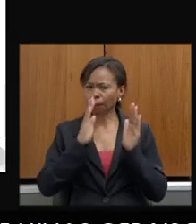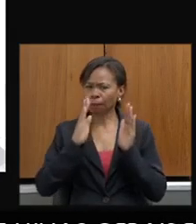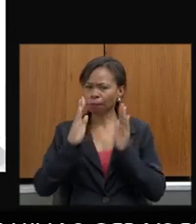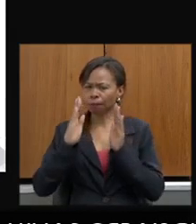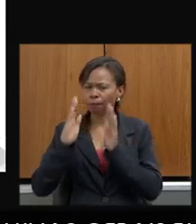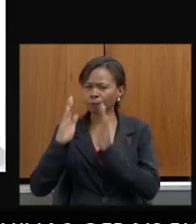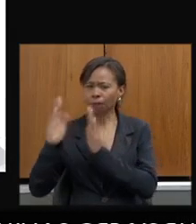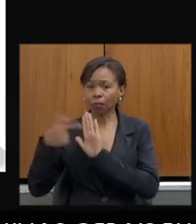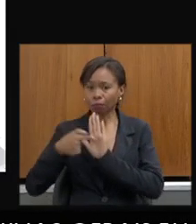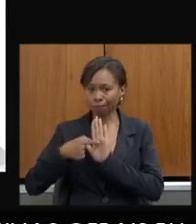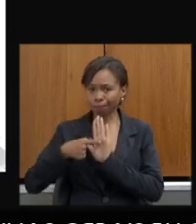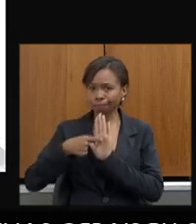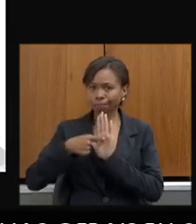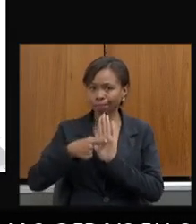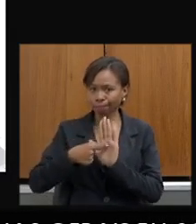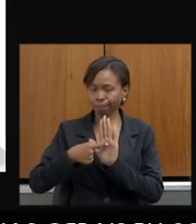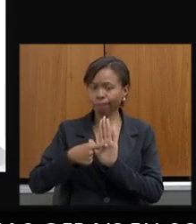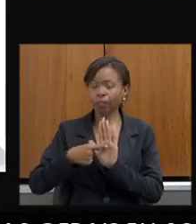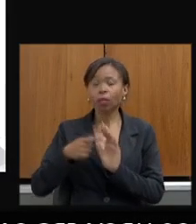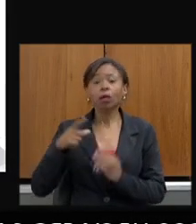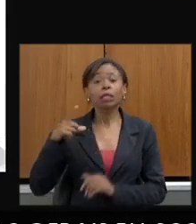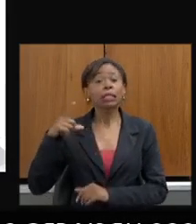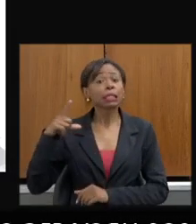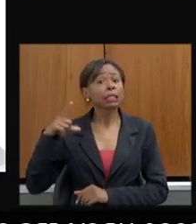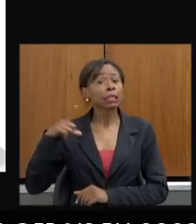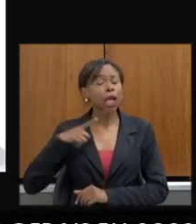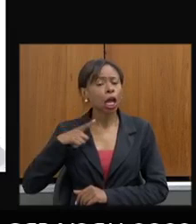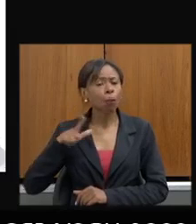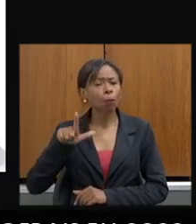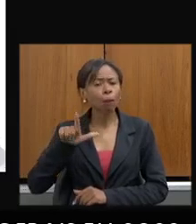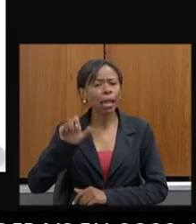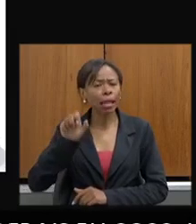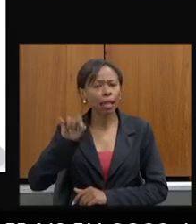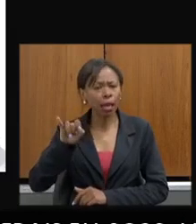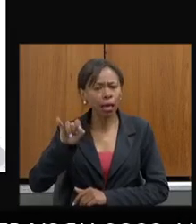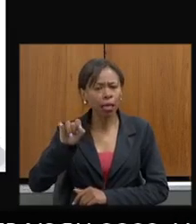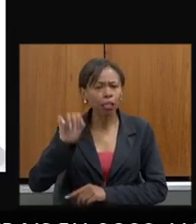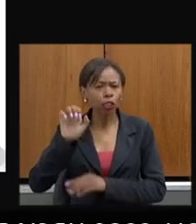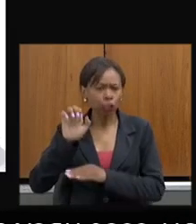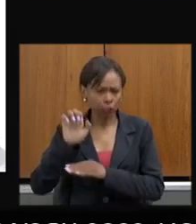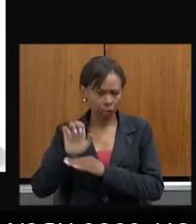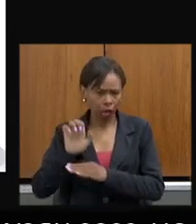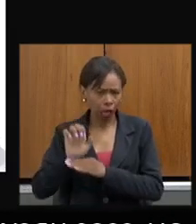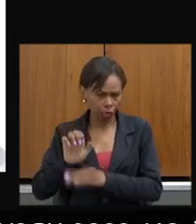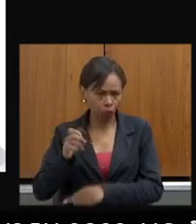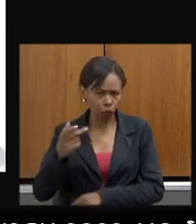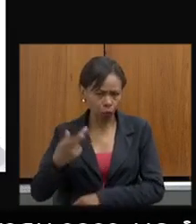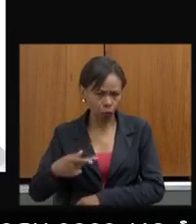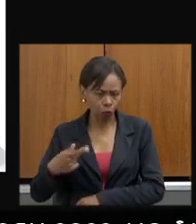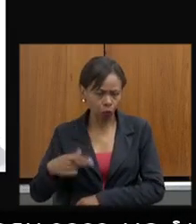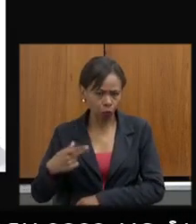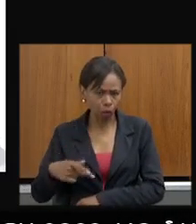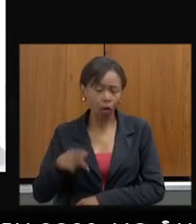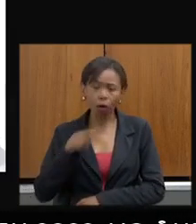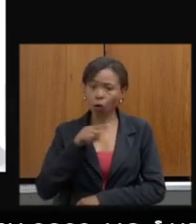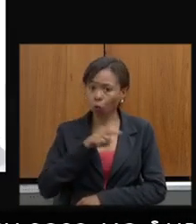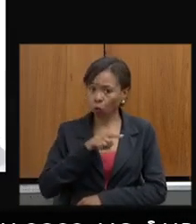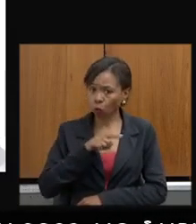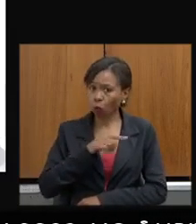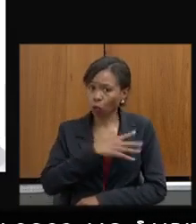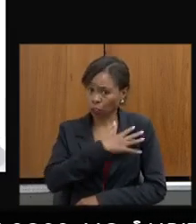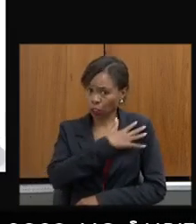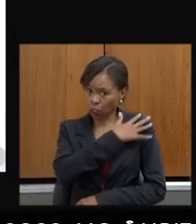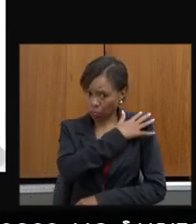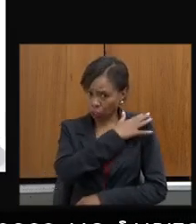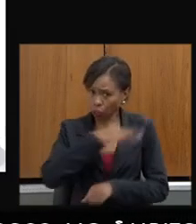Deputado sargento Rodrigues é uma lei estadual a Xuxa muito bem sabida no seu trabalho para aprovação desta lei relativamente